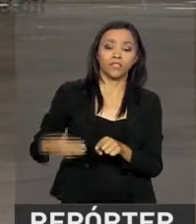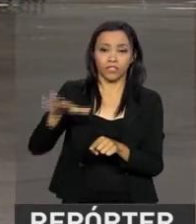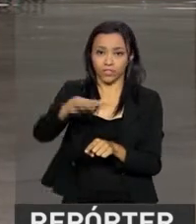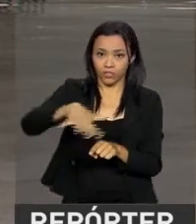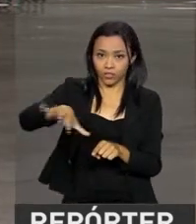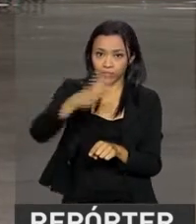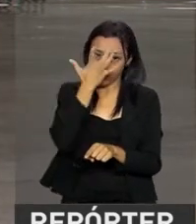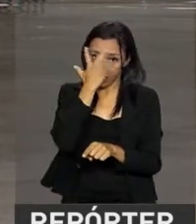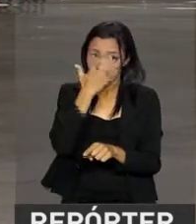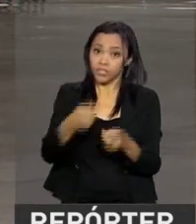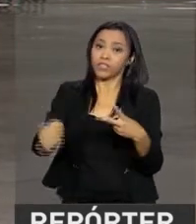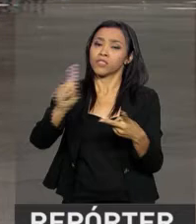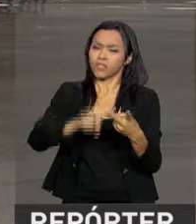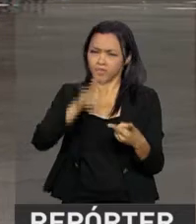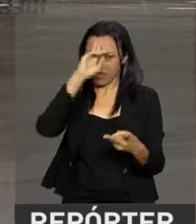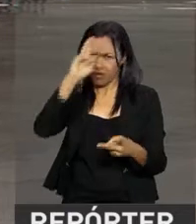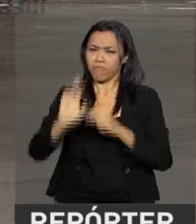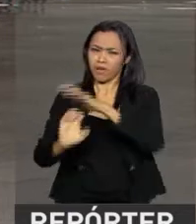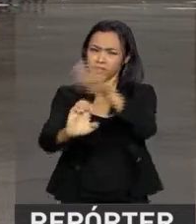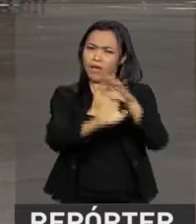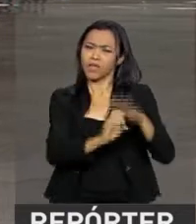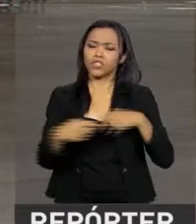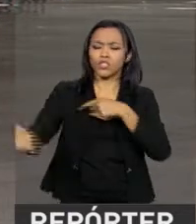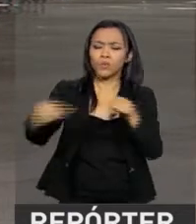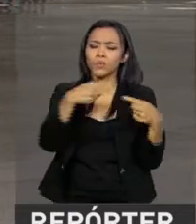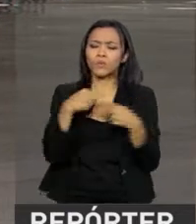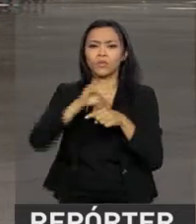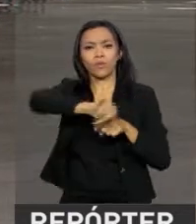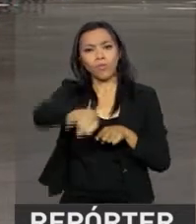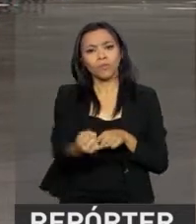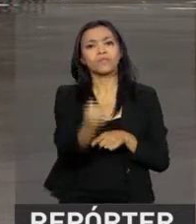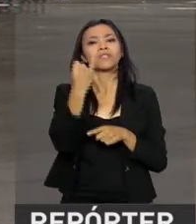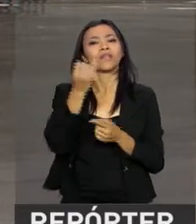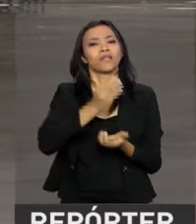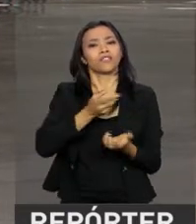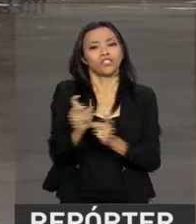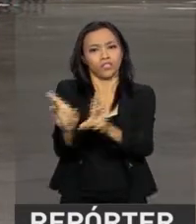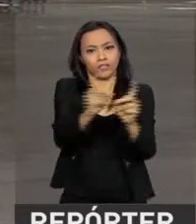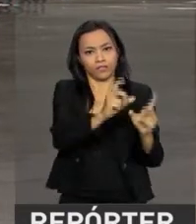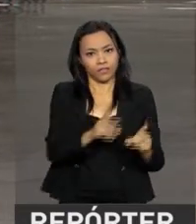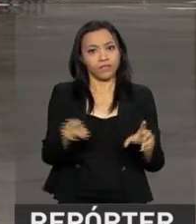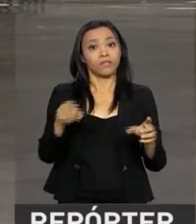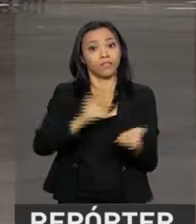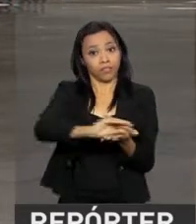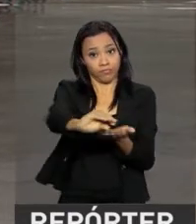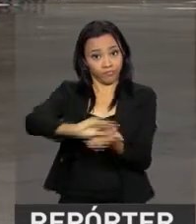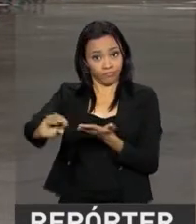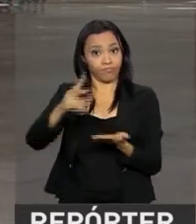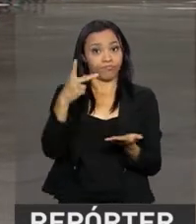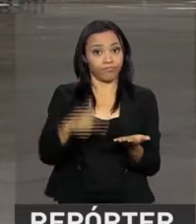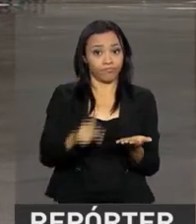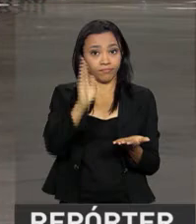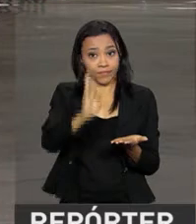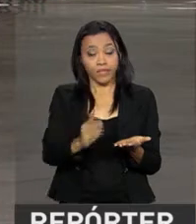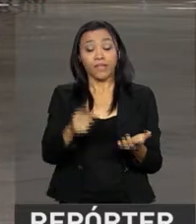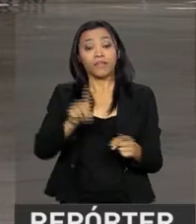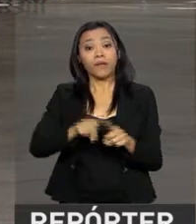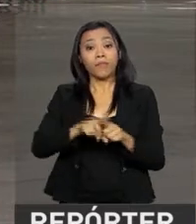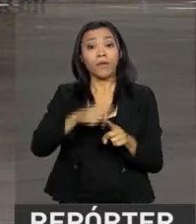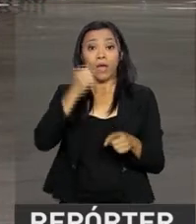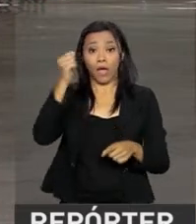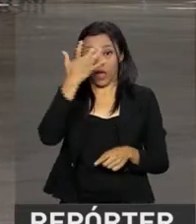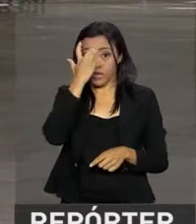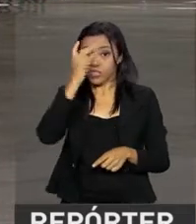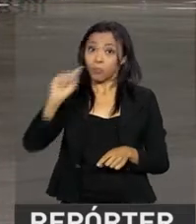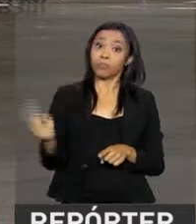mode e com empresários para discutir oportunidades de investimentos e comércio a índia é um dos principais parceiros comerciais do brasil